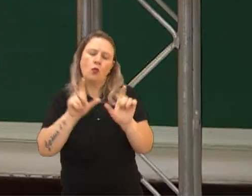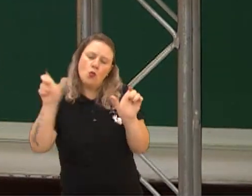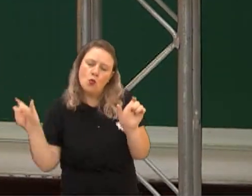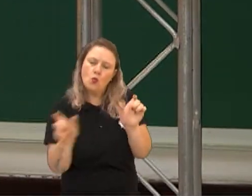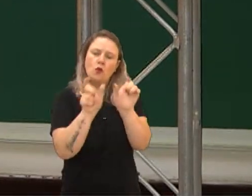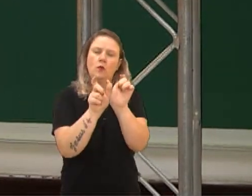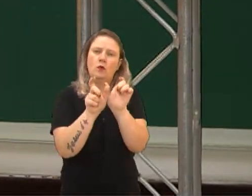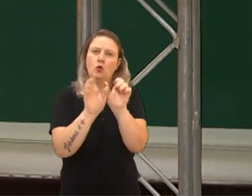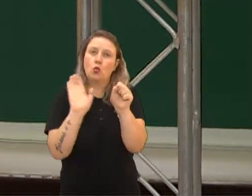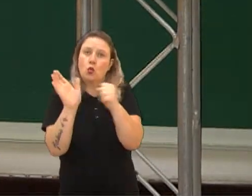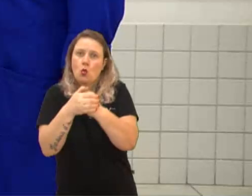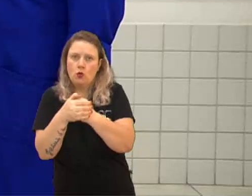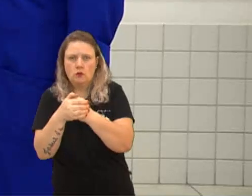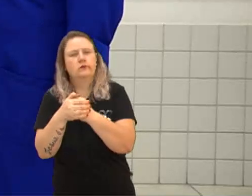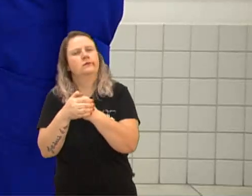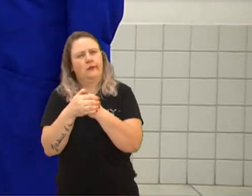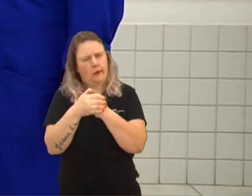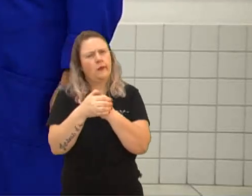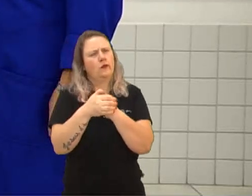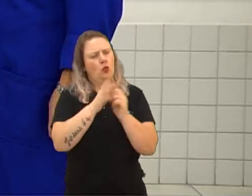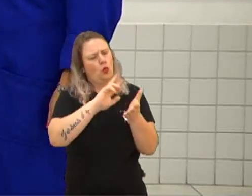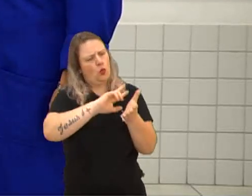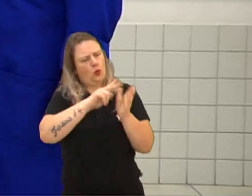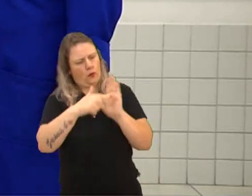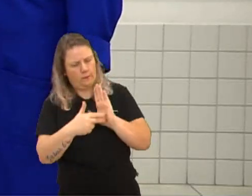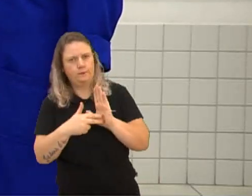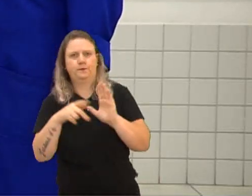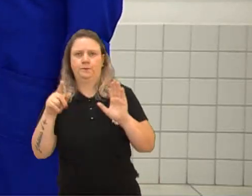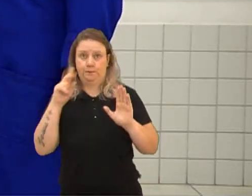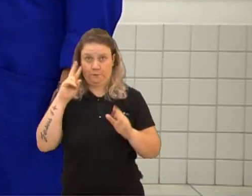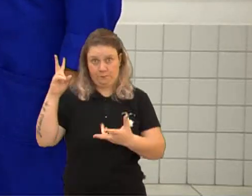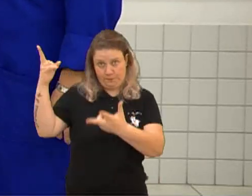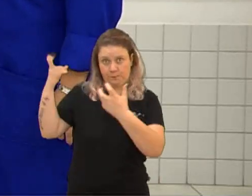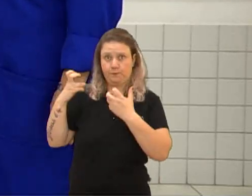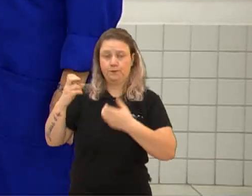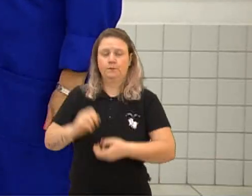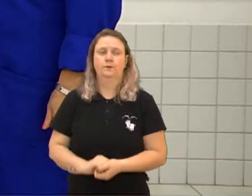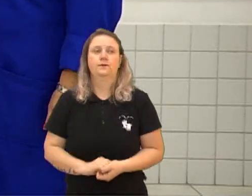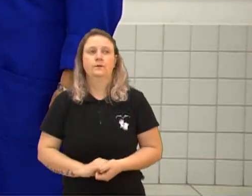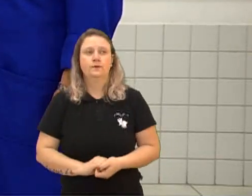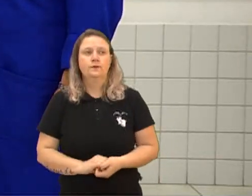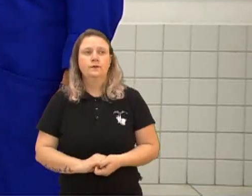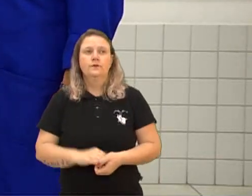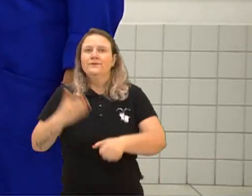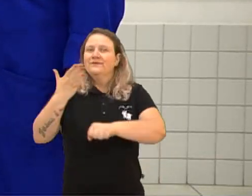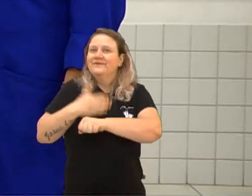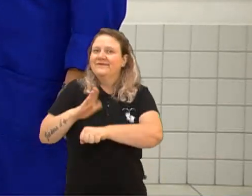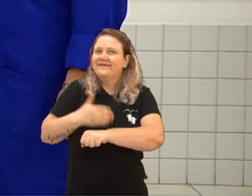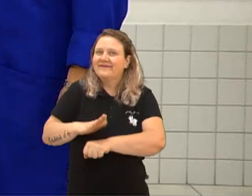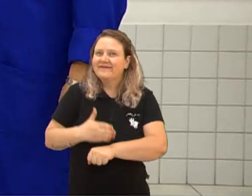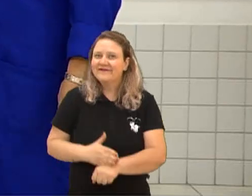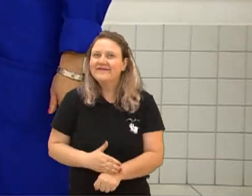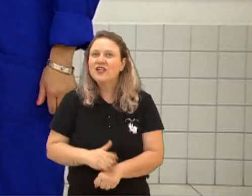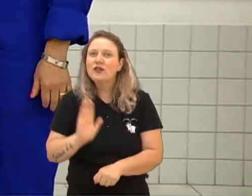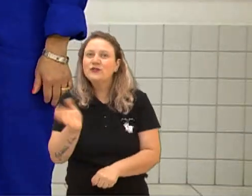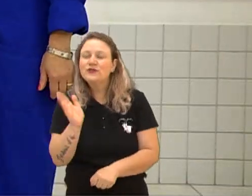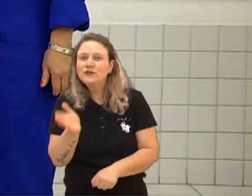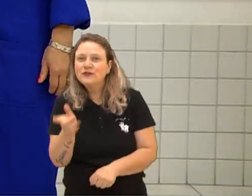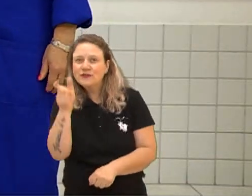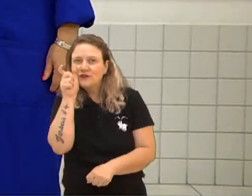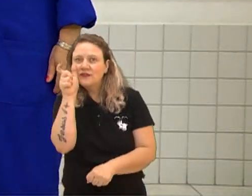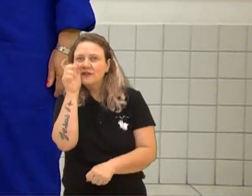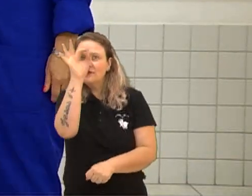indeterminado, certo? Isso mesmo, professora Rosa. Vamos à correção? Vamos lá? Do exercício? Já saiu o percentual de acertos,